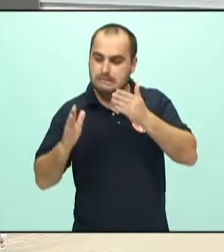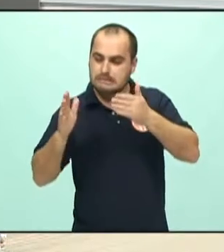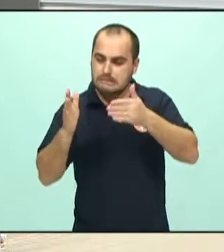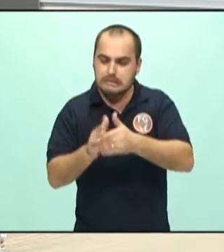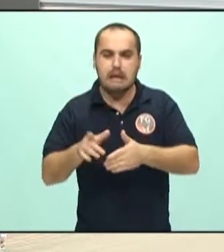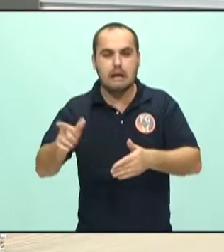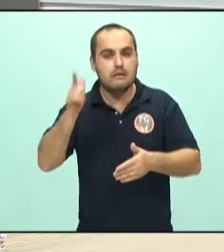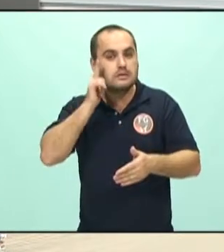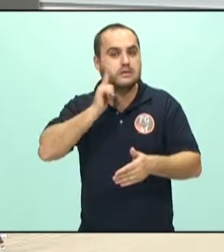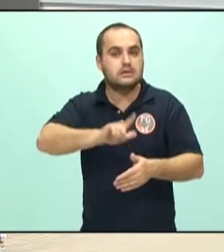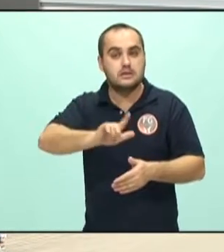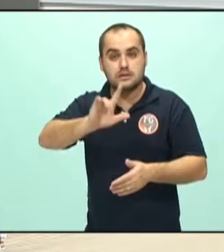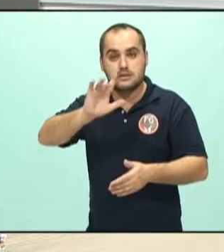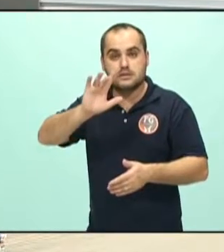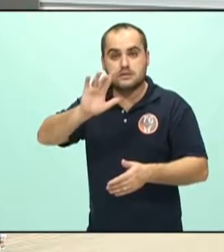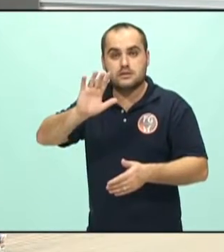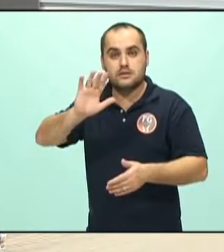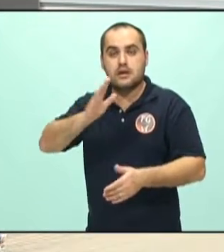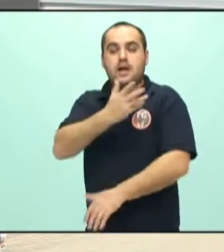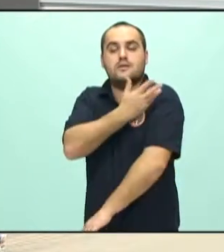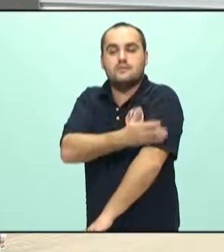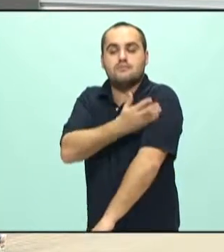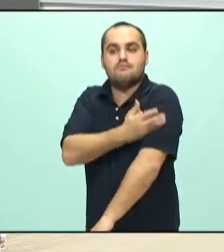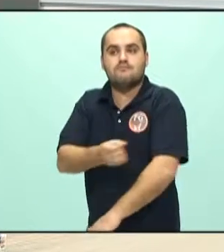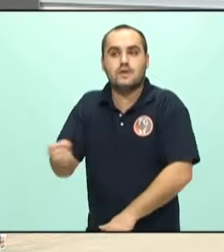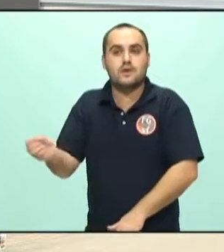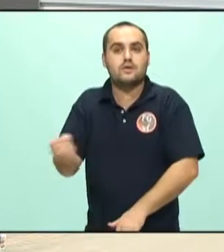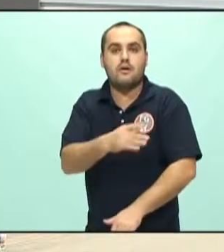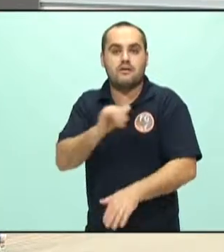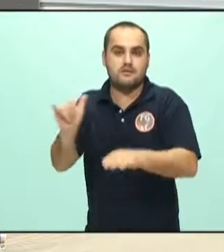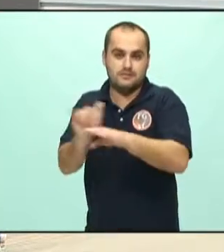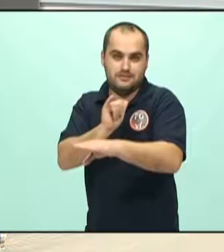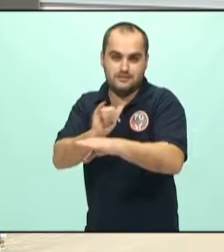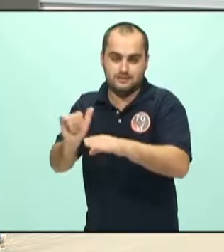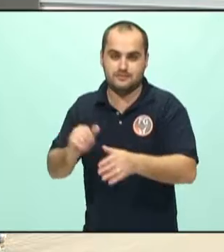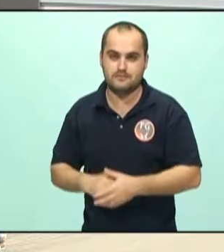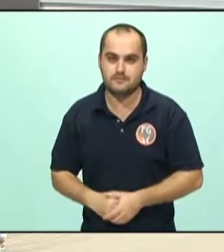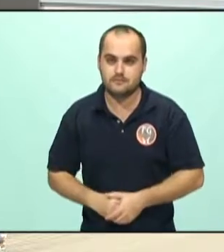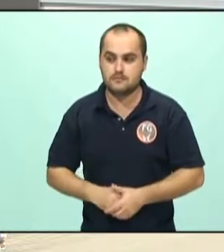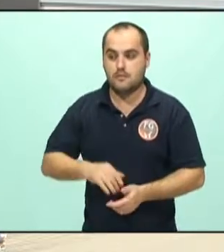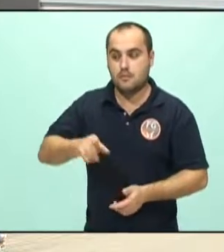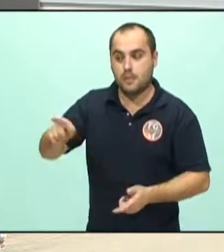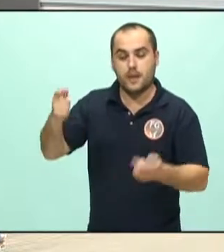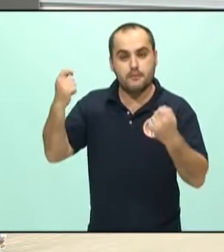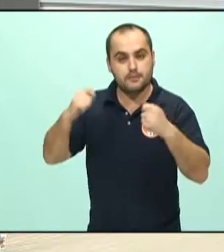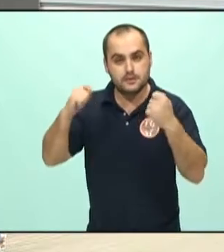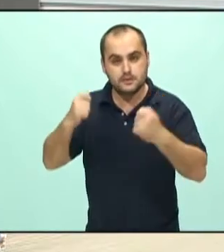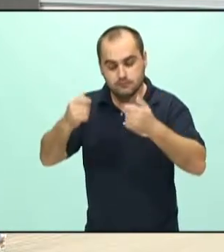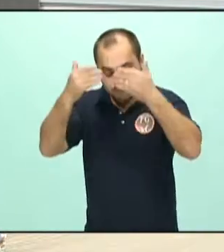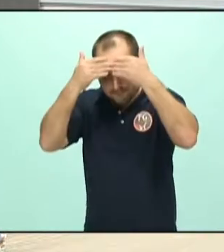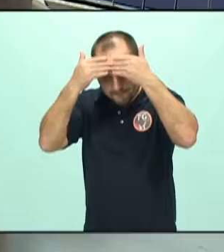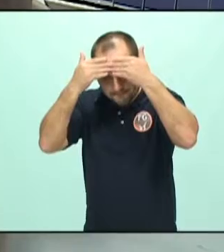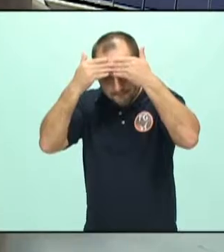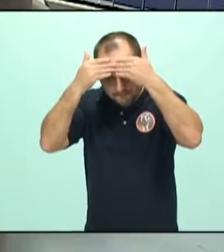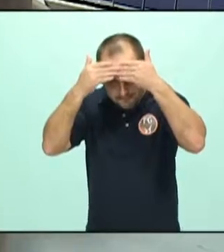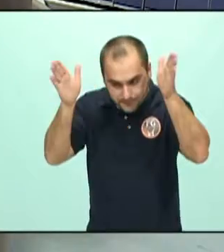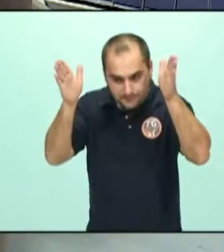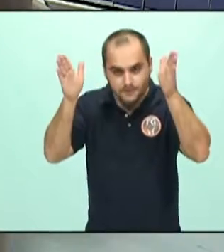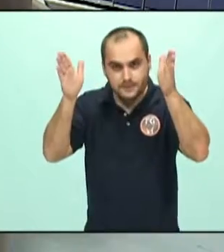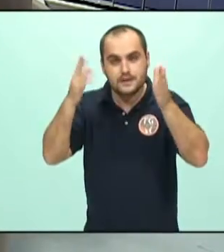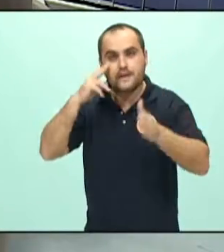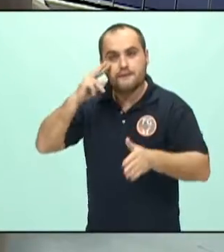cultura então elas precisam abrir a cabeça e ver o quanto a essa resistência prejudica também o meio